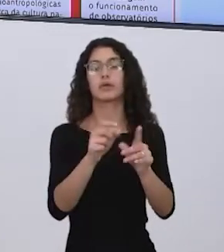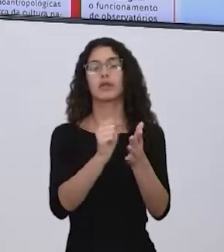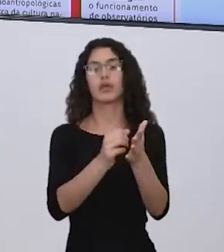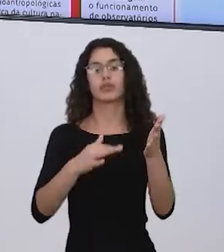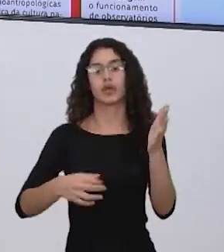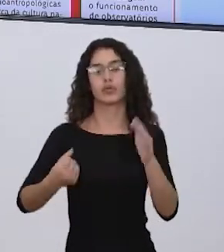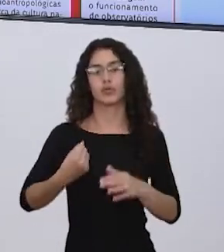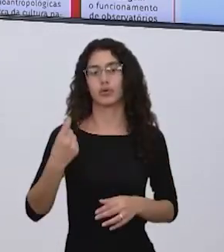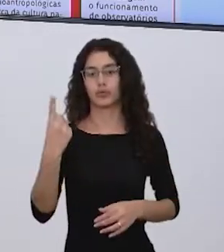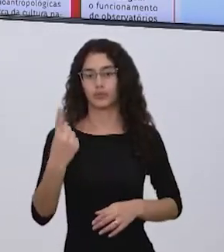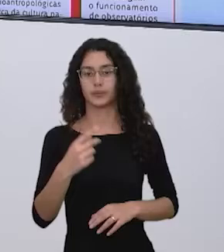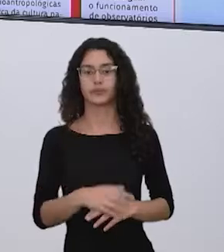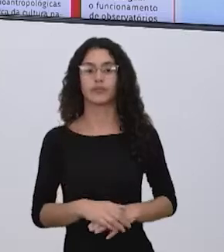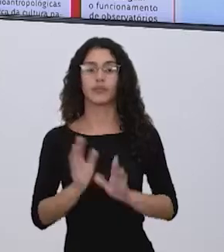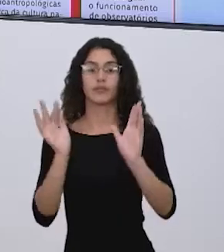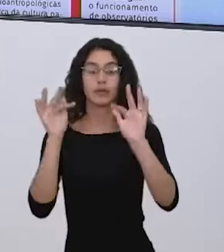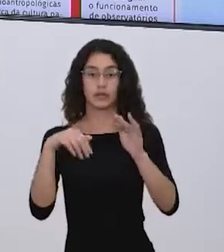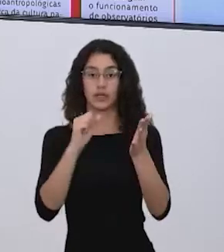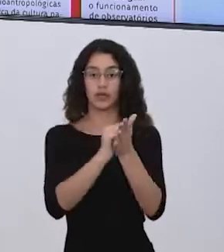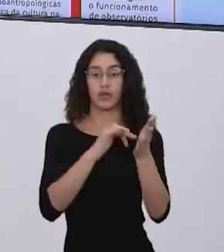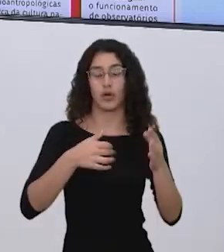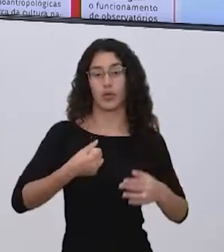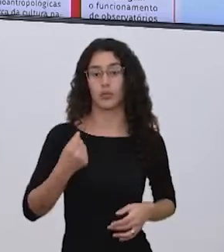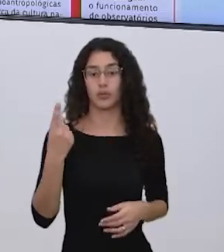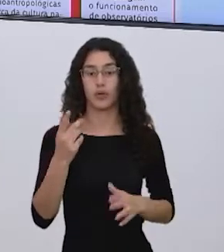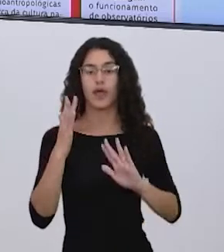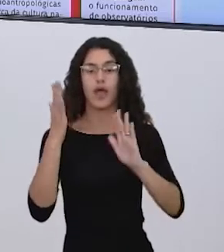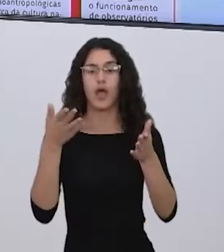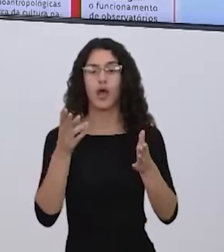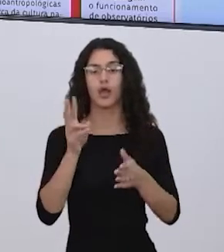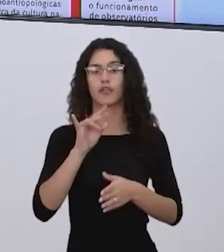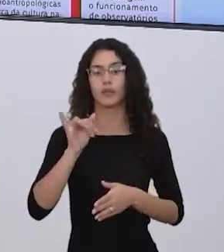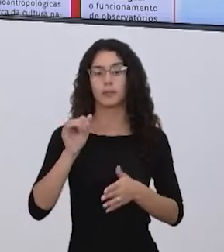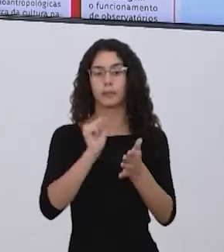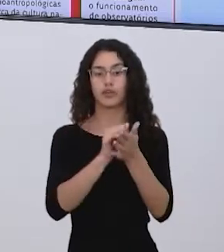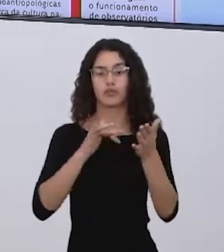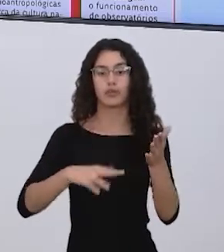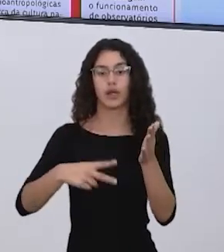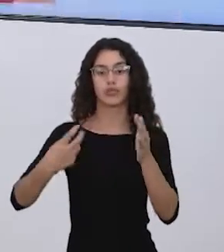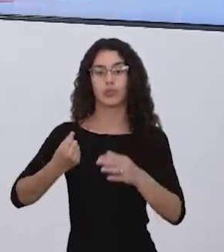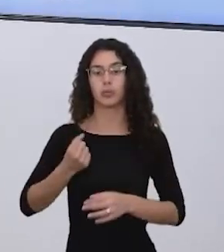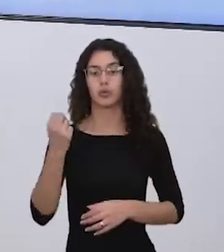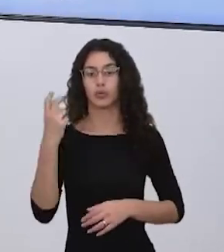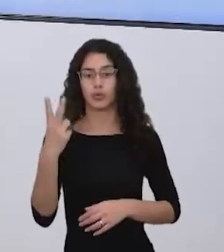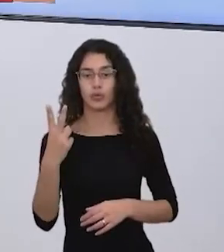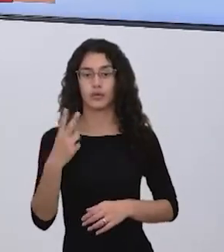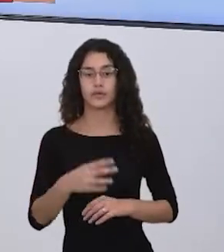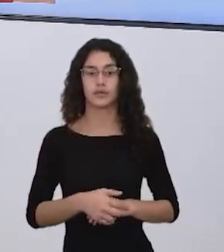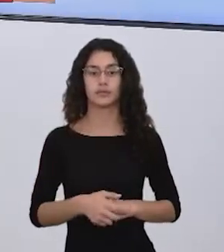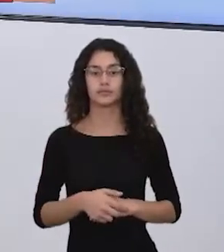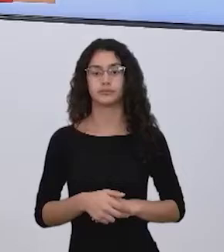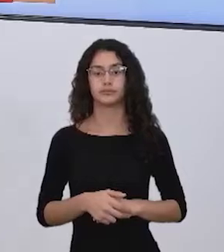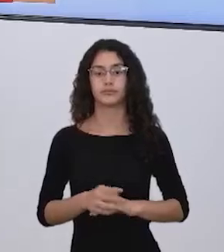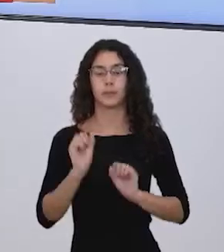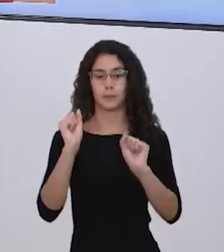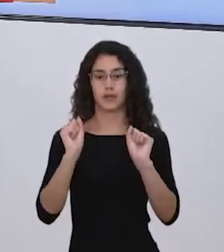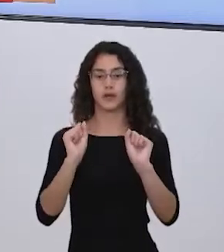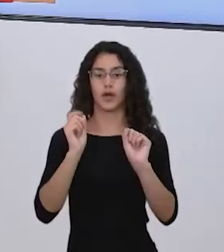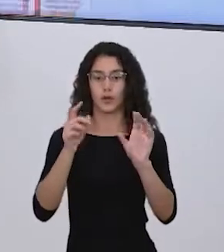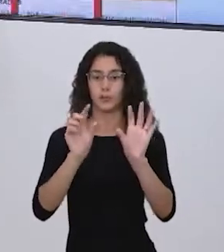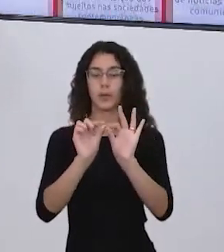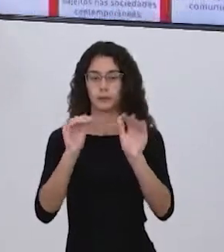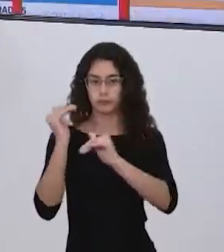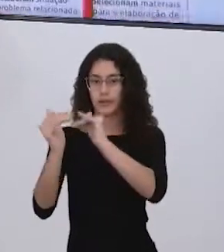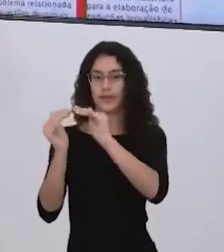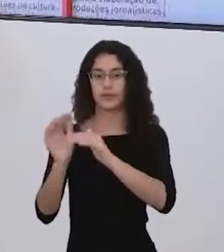atividade 1. Encerramos a atividade número 1. Agora a gente vai para a atividade 2. Espera aí, que aqui é